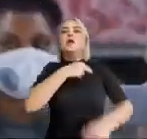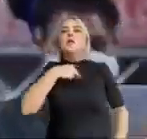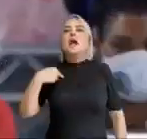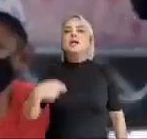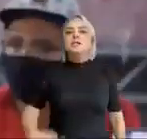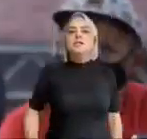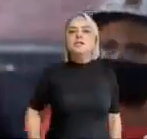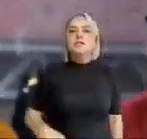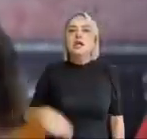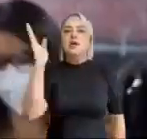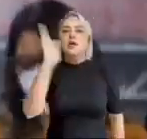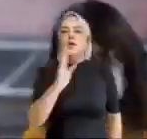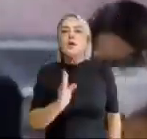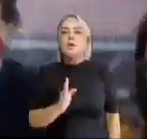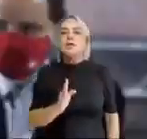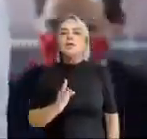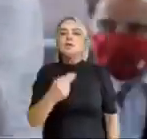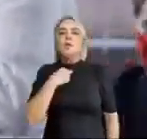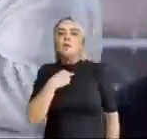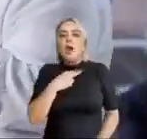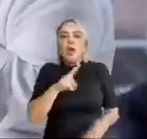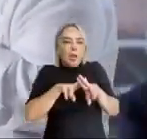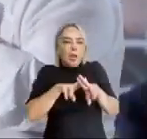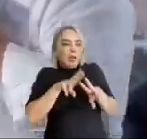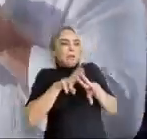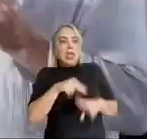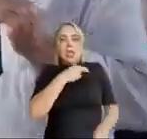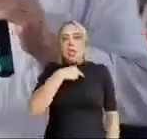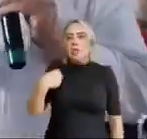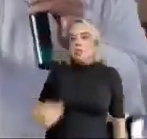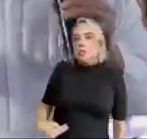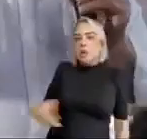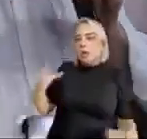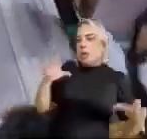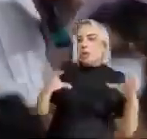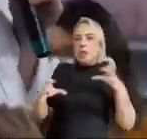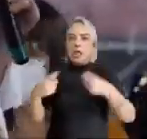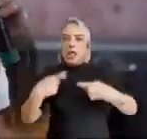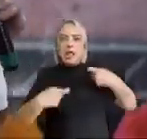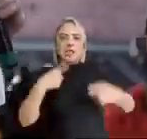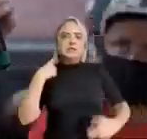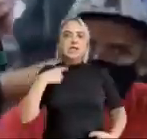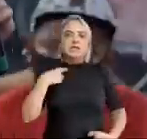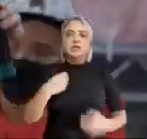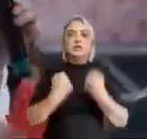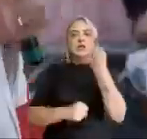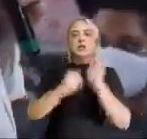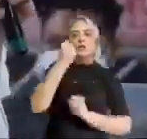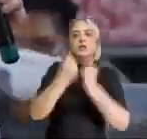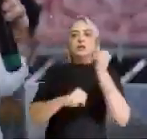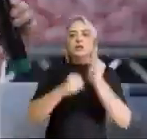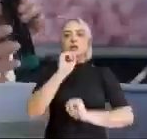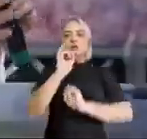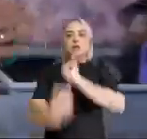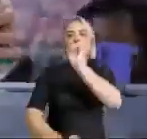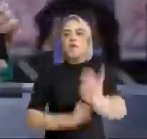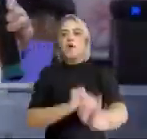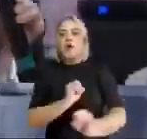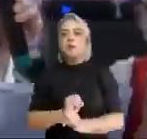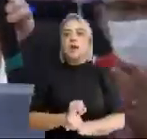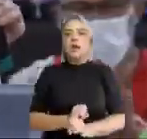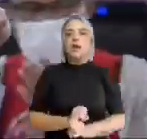pode ser refém da Guerra Fria entre China e Estados Unidos com a indústria de informações. E aí nós vamos conversar,